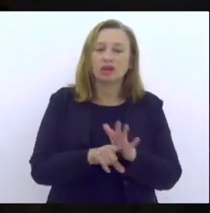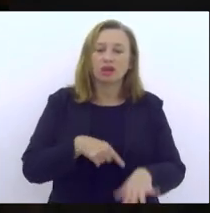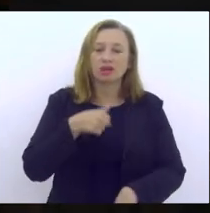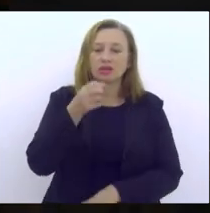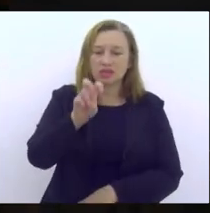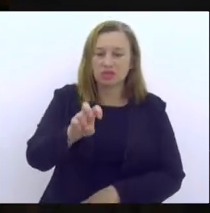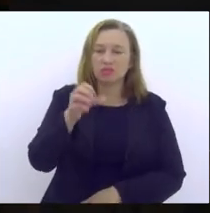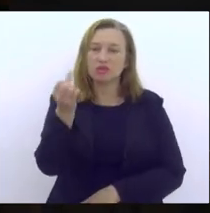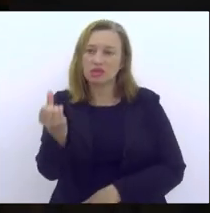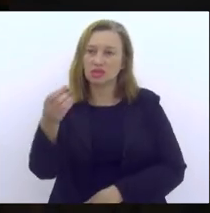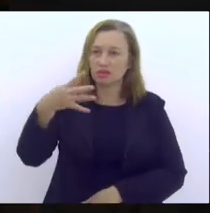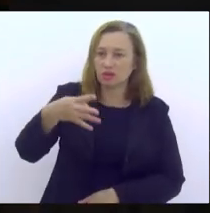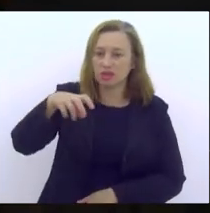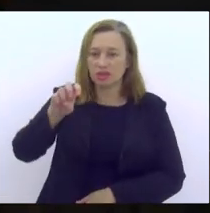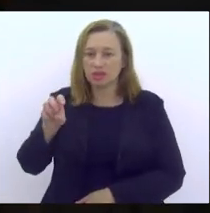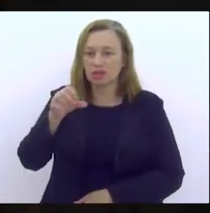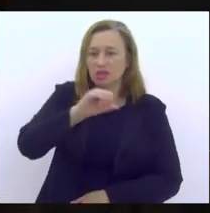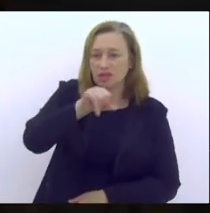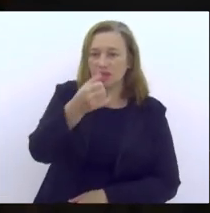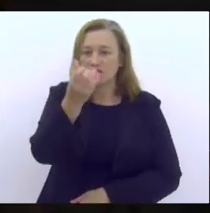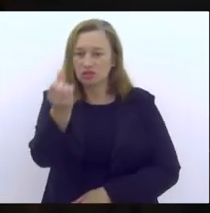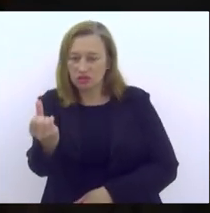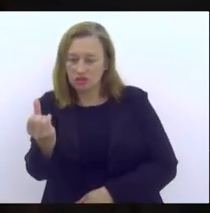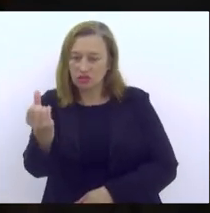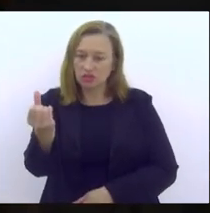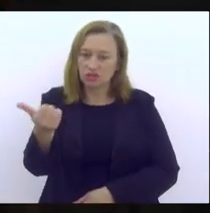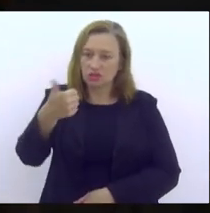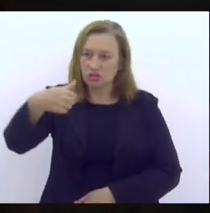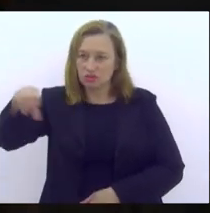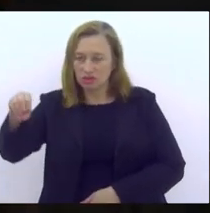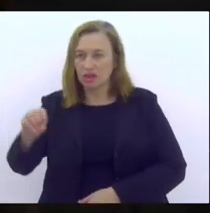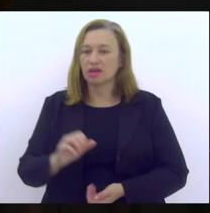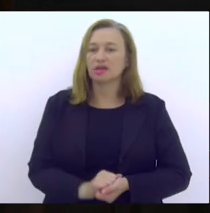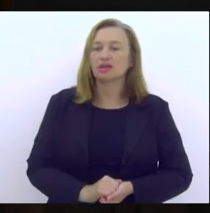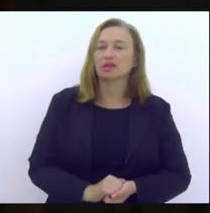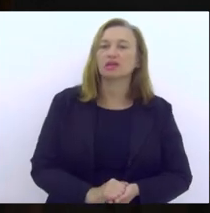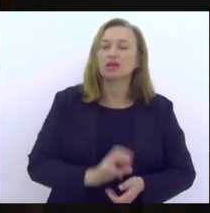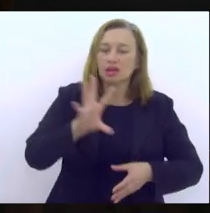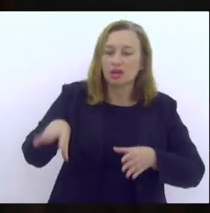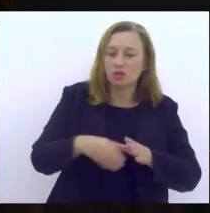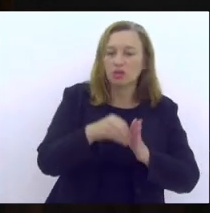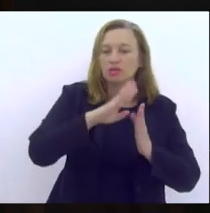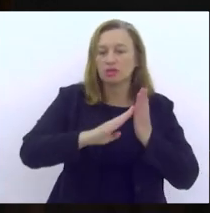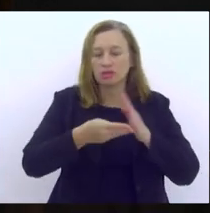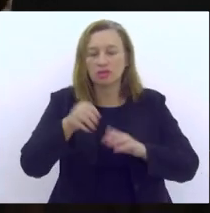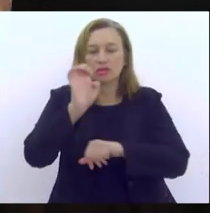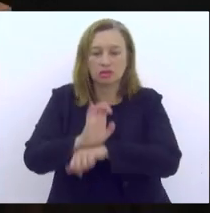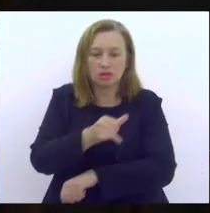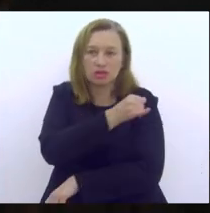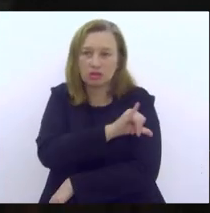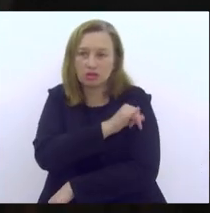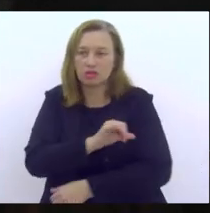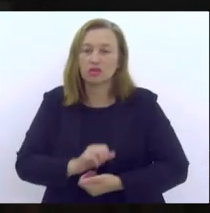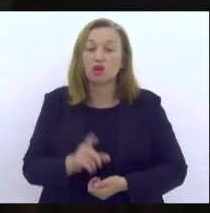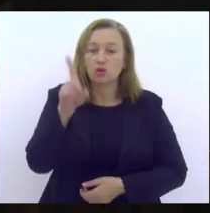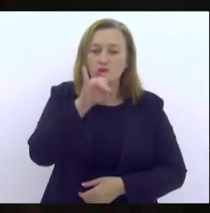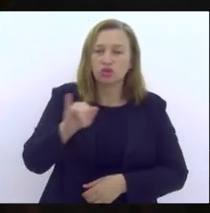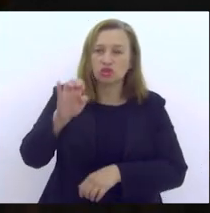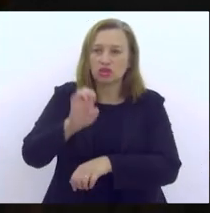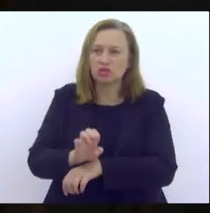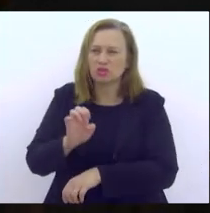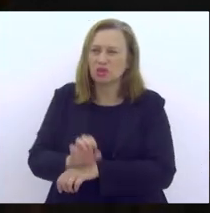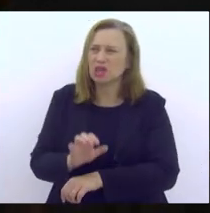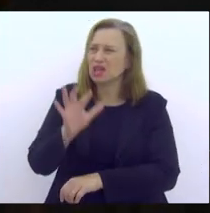número 5.645, de 6 de janeiro de 2010, para incluir no calendário do Estado do Rio de Janeiro o Dia Estadual do